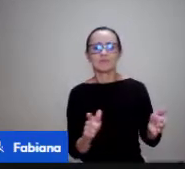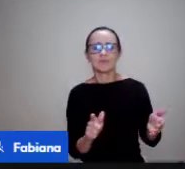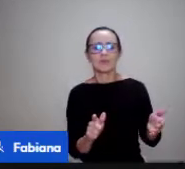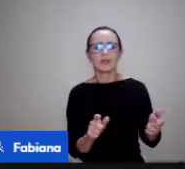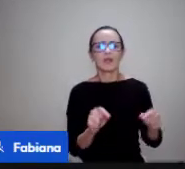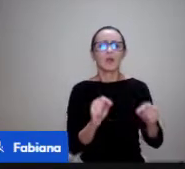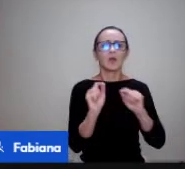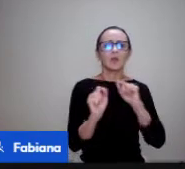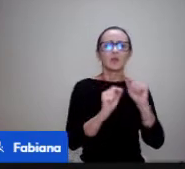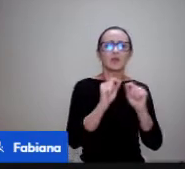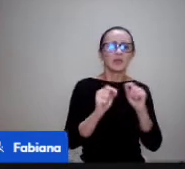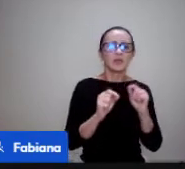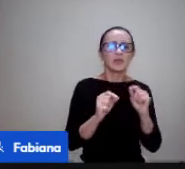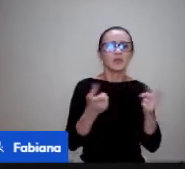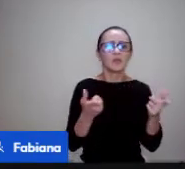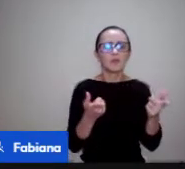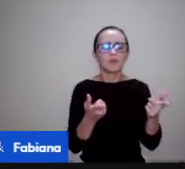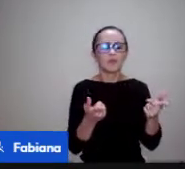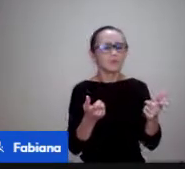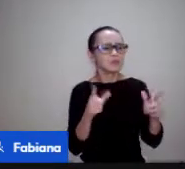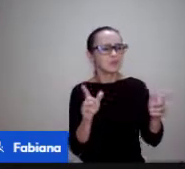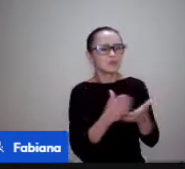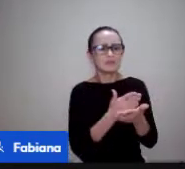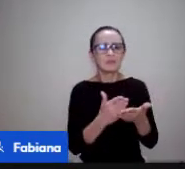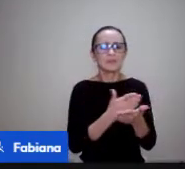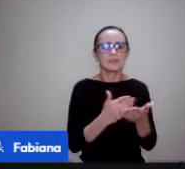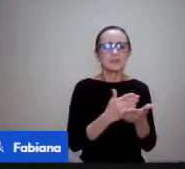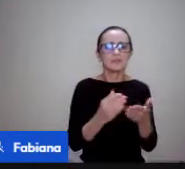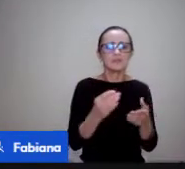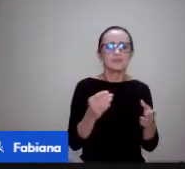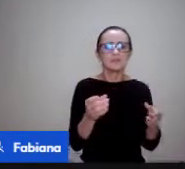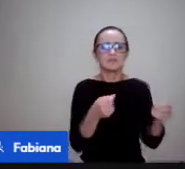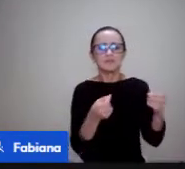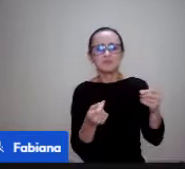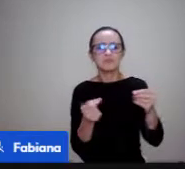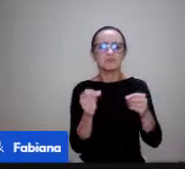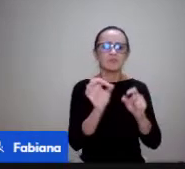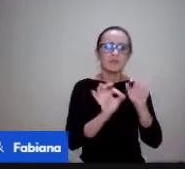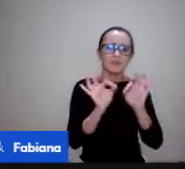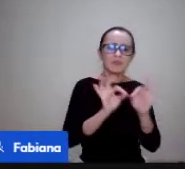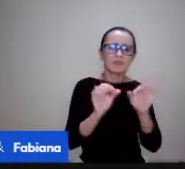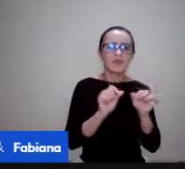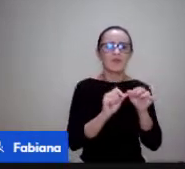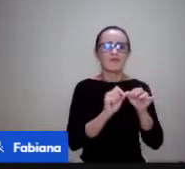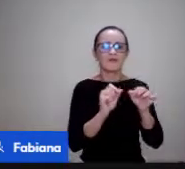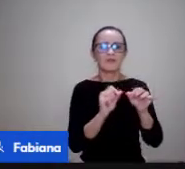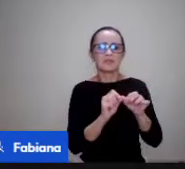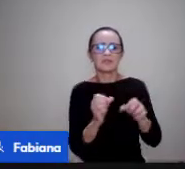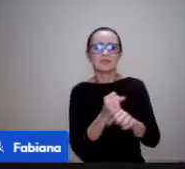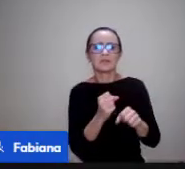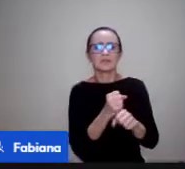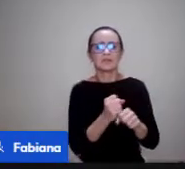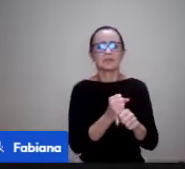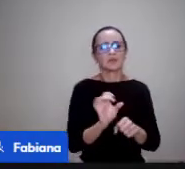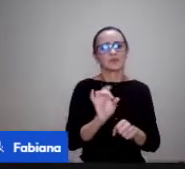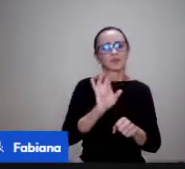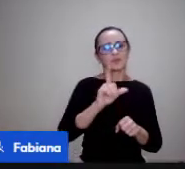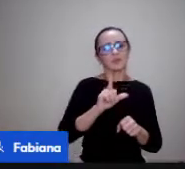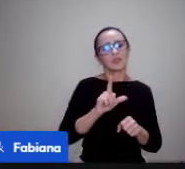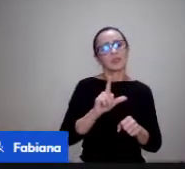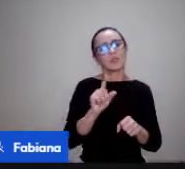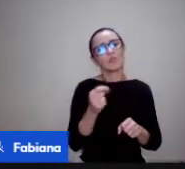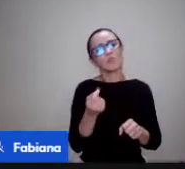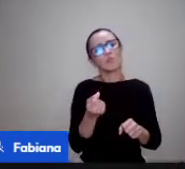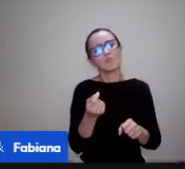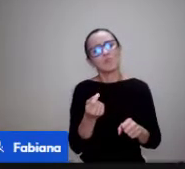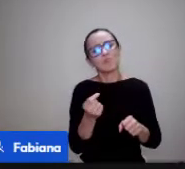de forma quase mecânica, uma fórmula ou um processo operatório. Só há problema se o aluno for